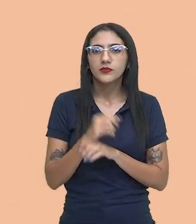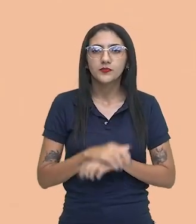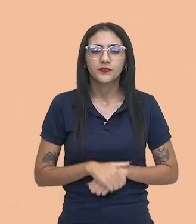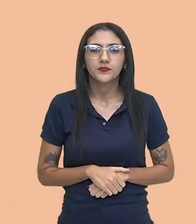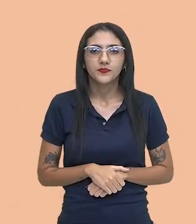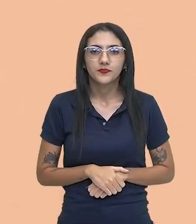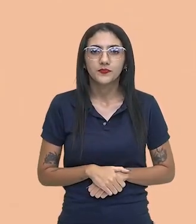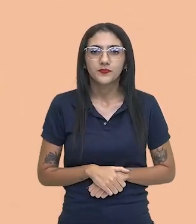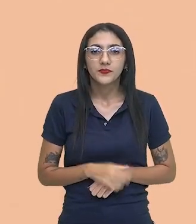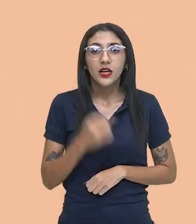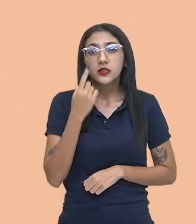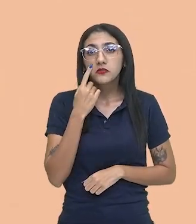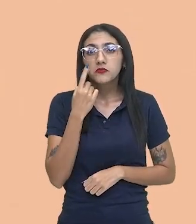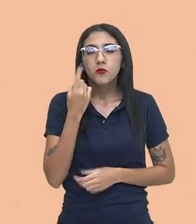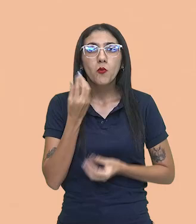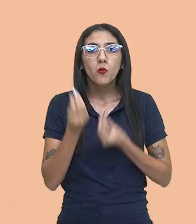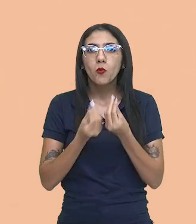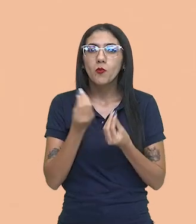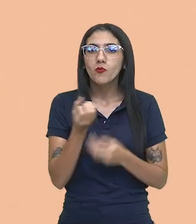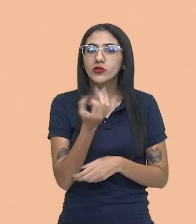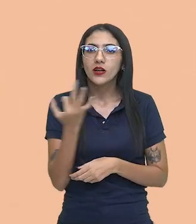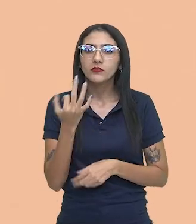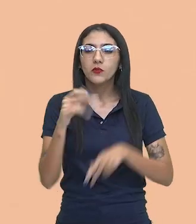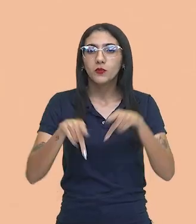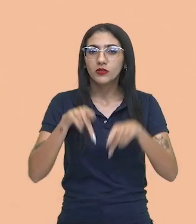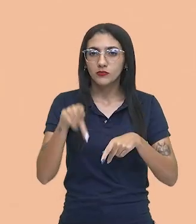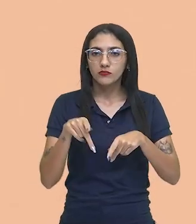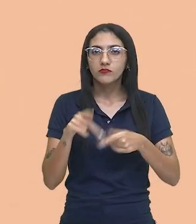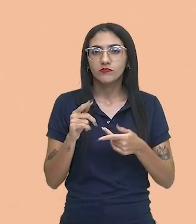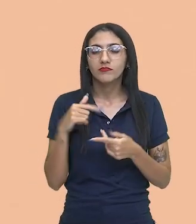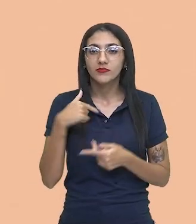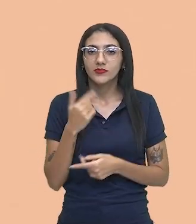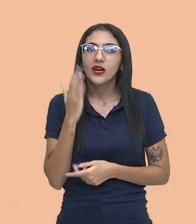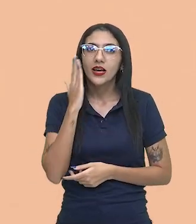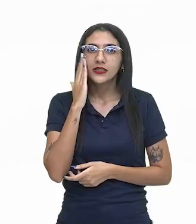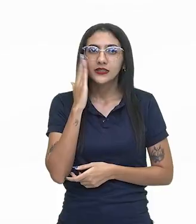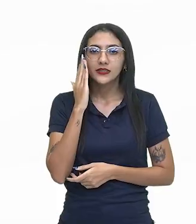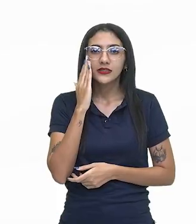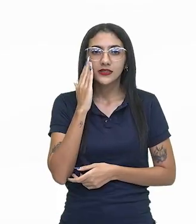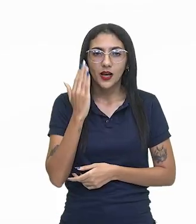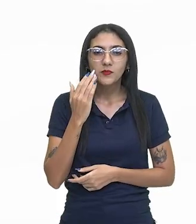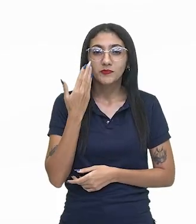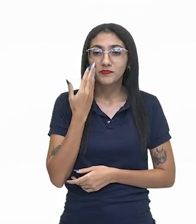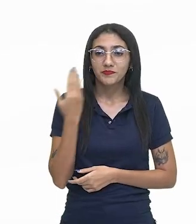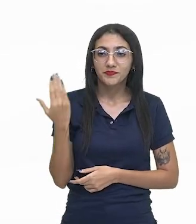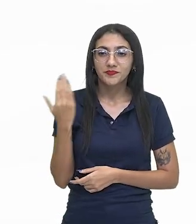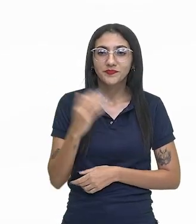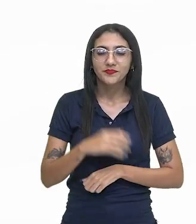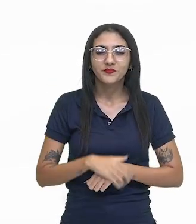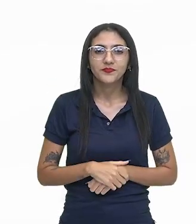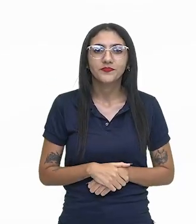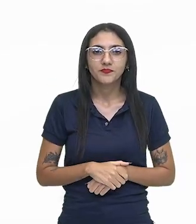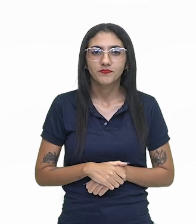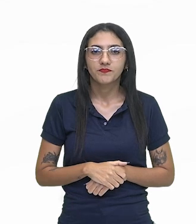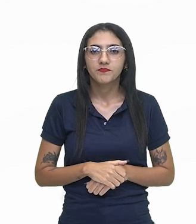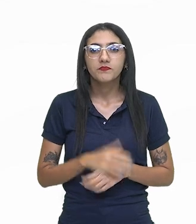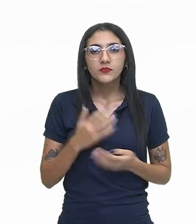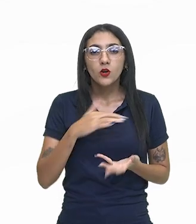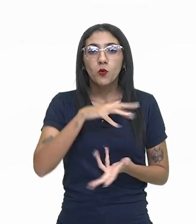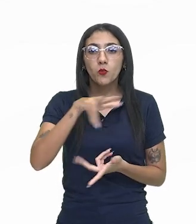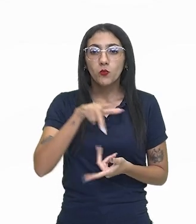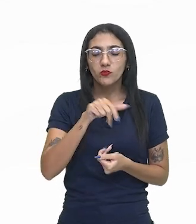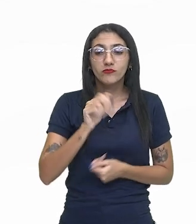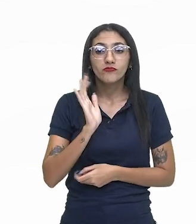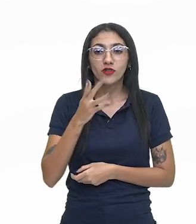dados, por exemplo, da população geral. Nós sabemos que o nosso planeta, como a gente vai ver na próxima tela, nossa primeira tela da nossa revisão, o nosso planeta ele